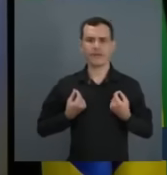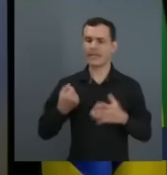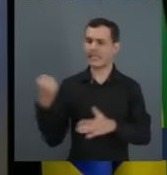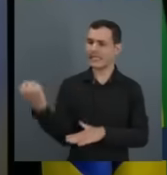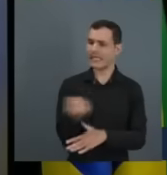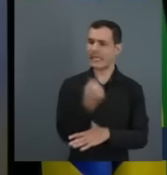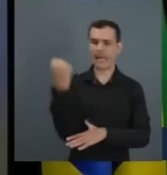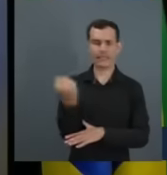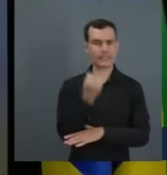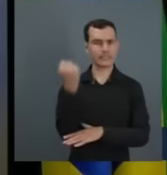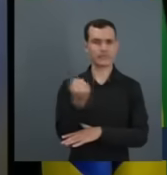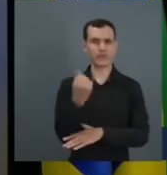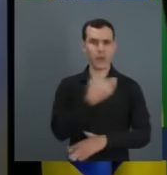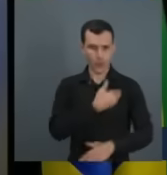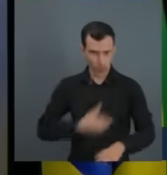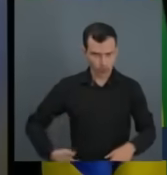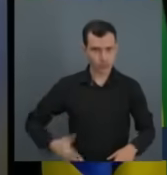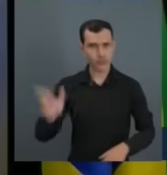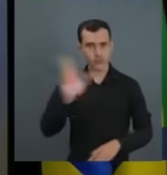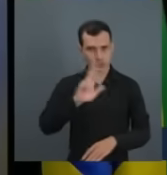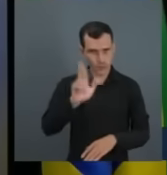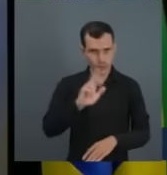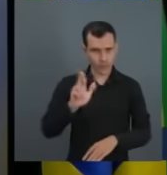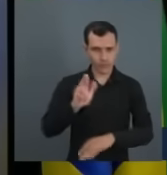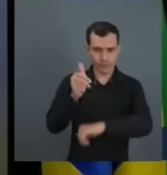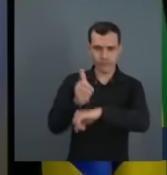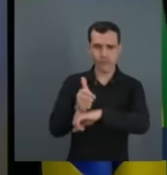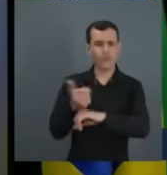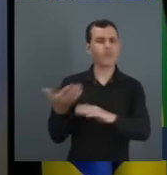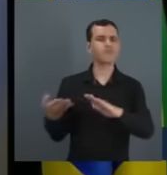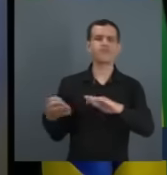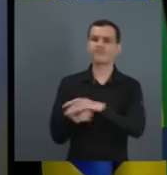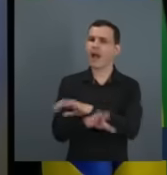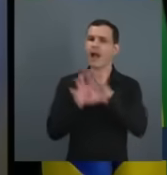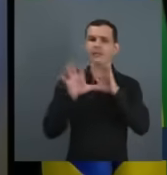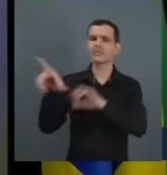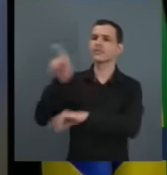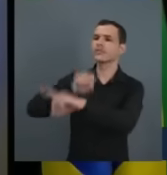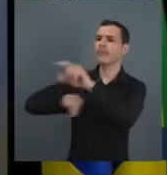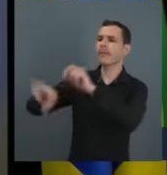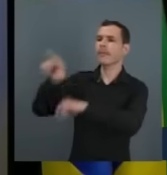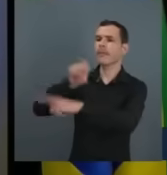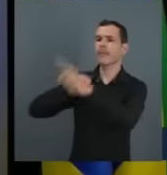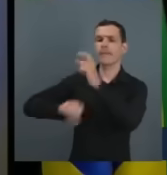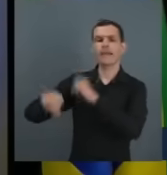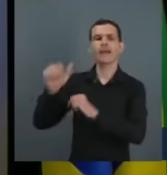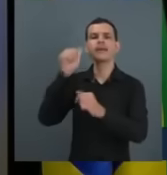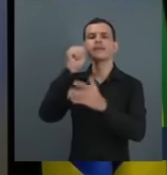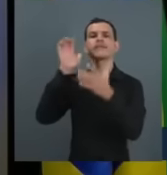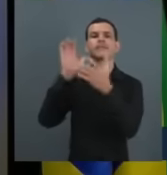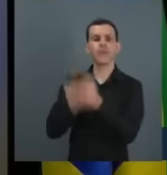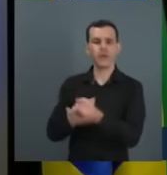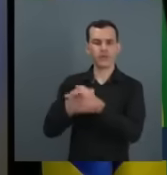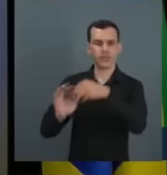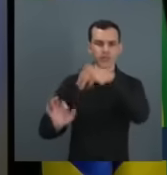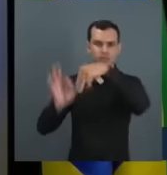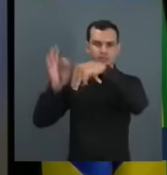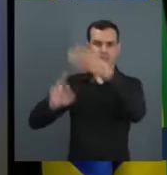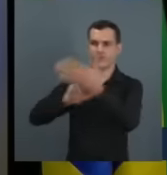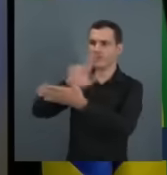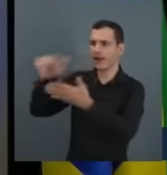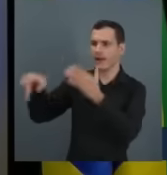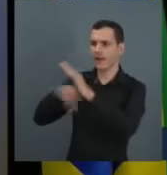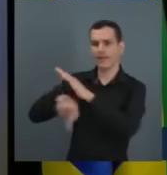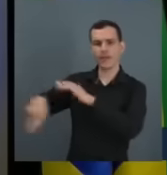está virando rotina a indicação de esposas de ministros de Estado para serem nomeadas como conselheiras